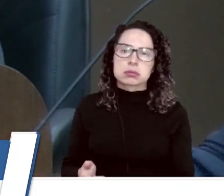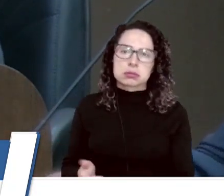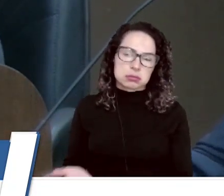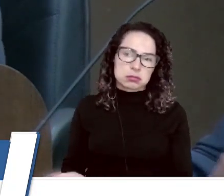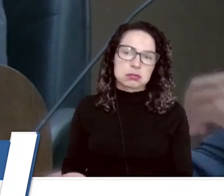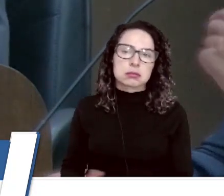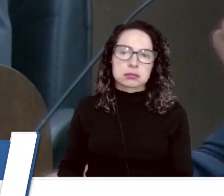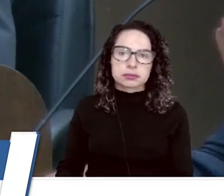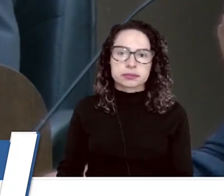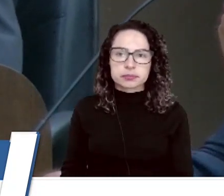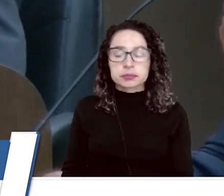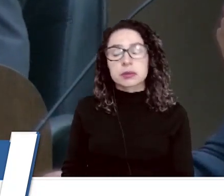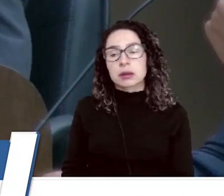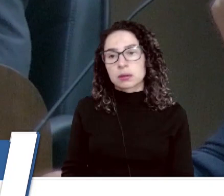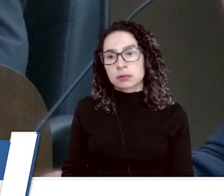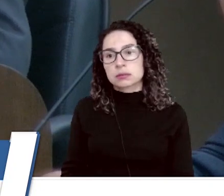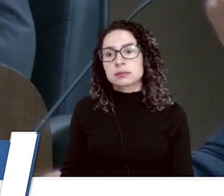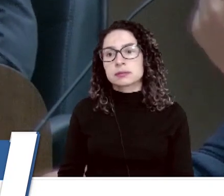Então,